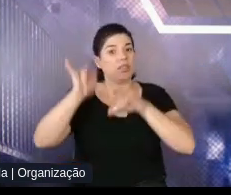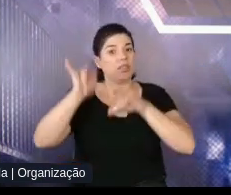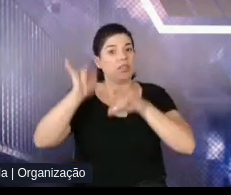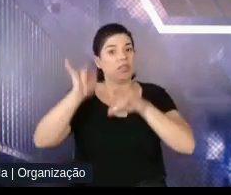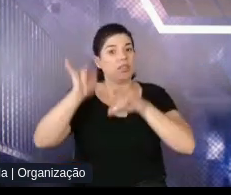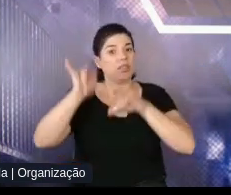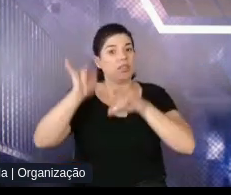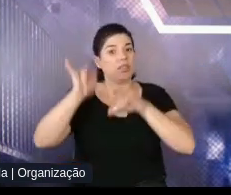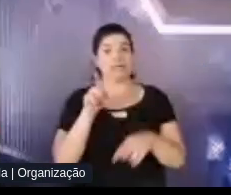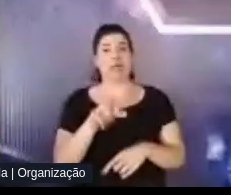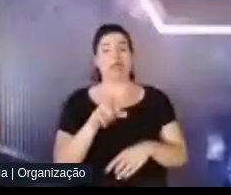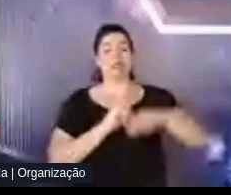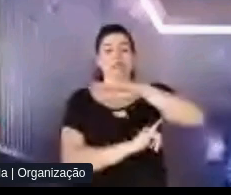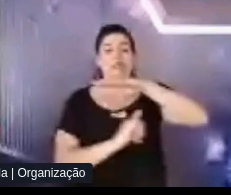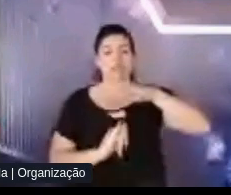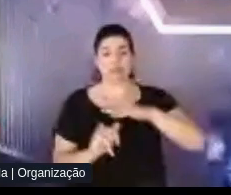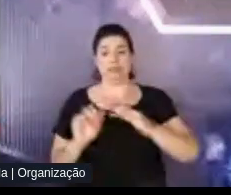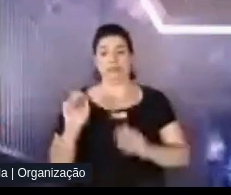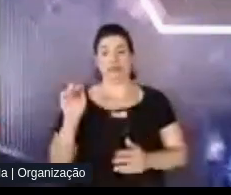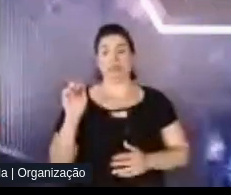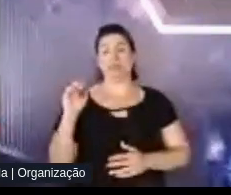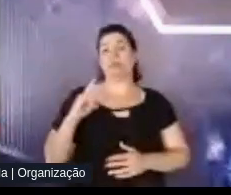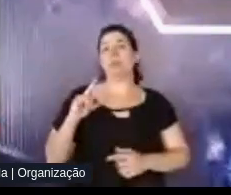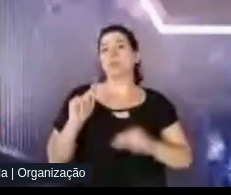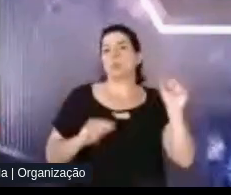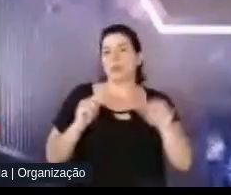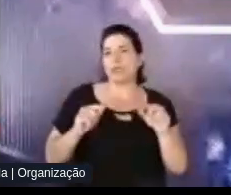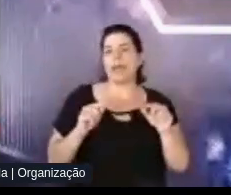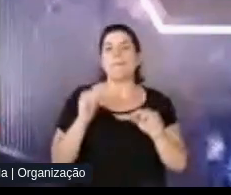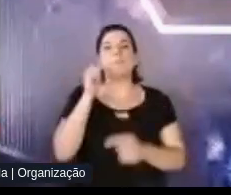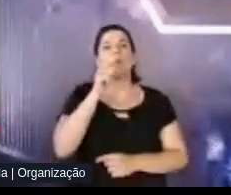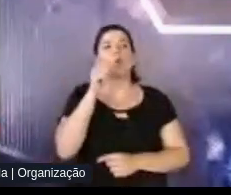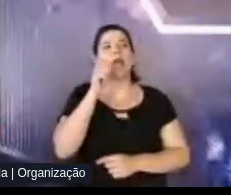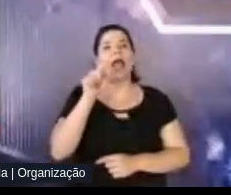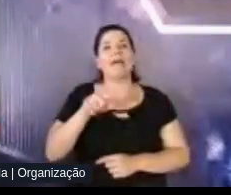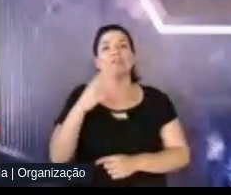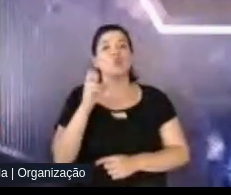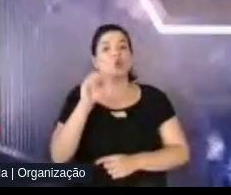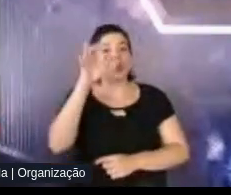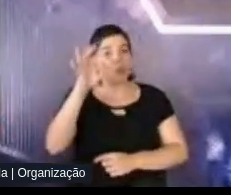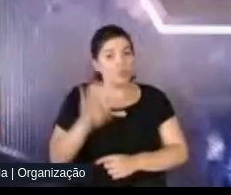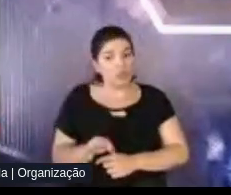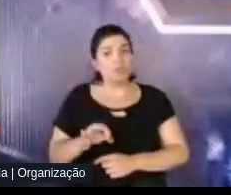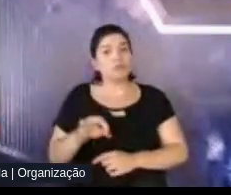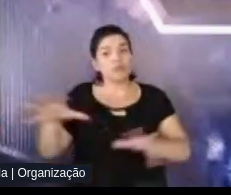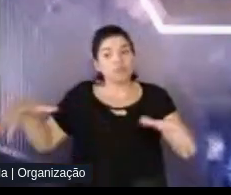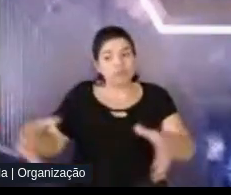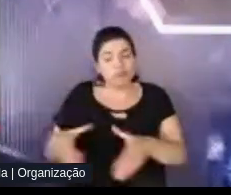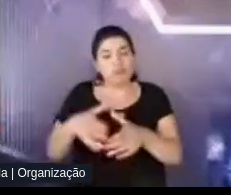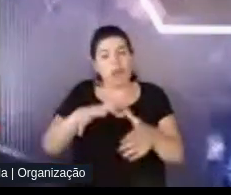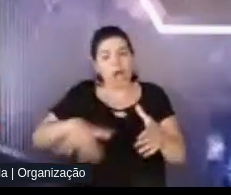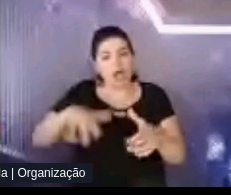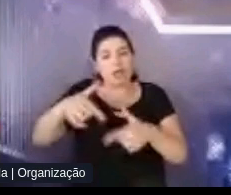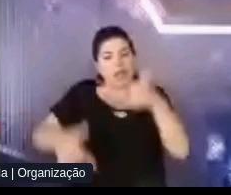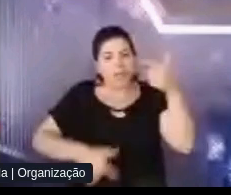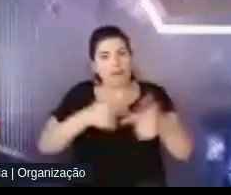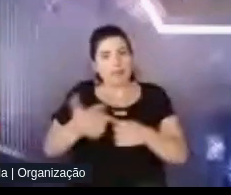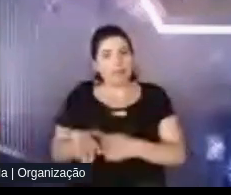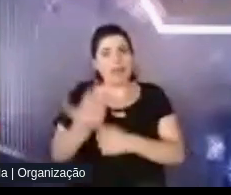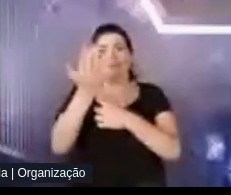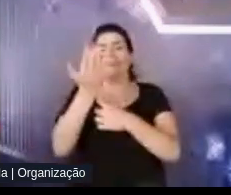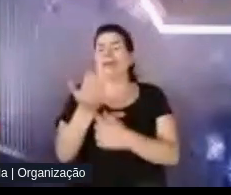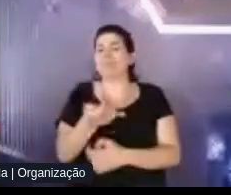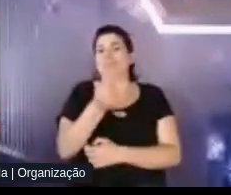segundo o Instituto da Anitta, as mulheres elas compõem somente 28% da força de trabalho em tecnologia, que é um número muito